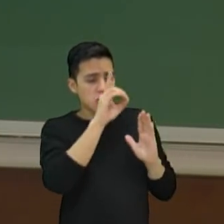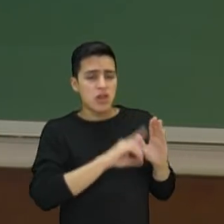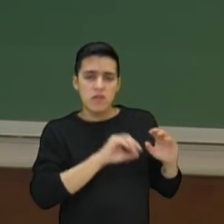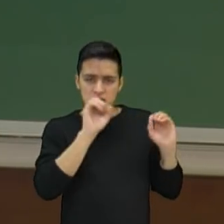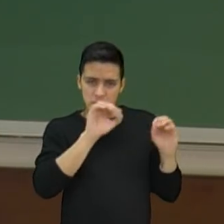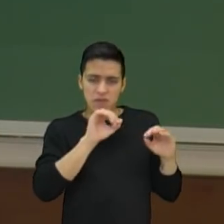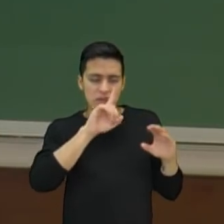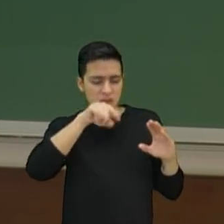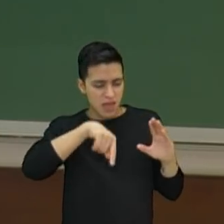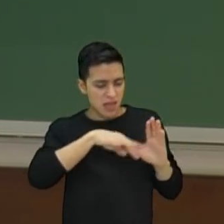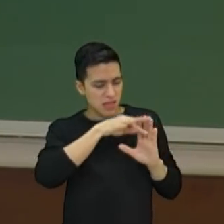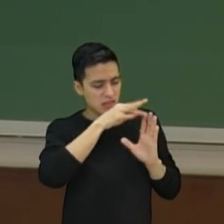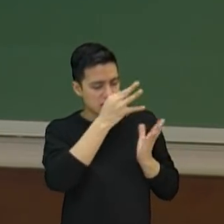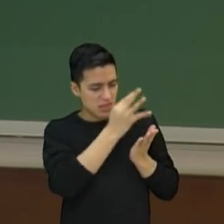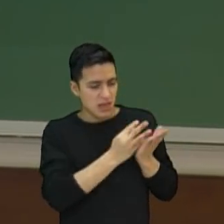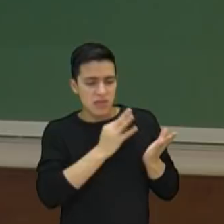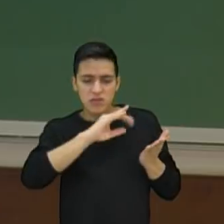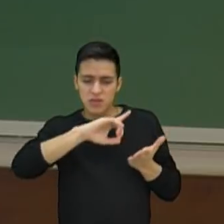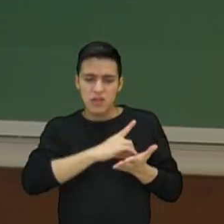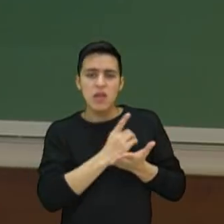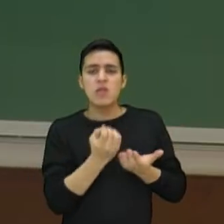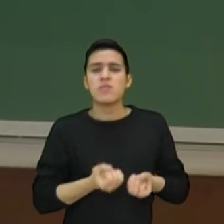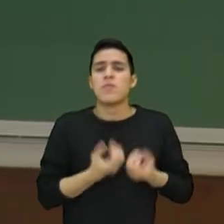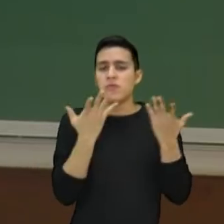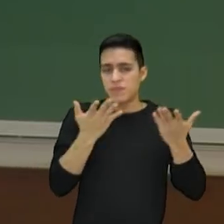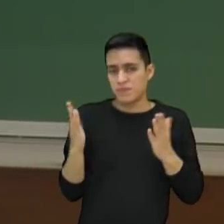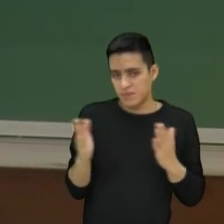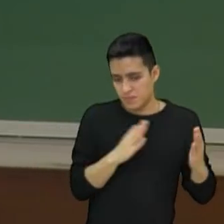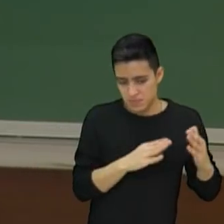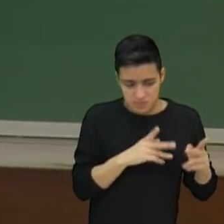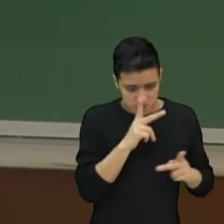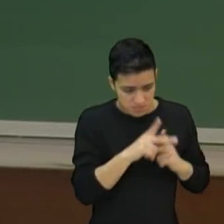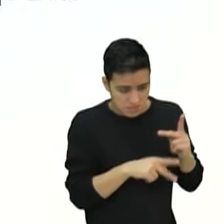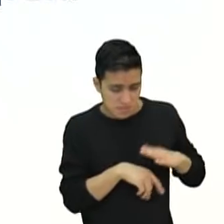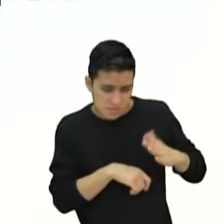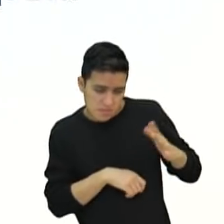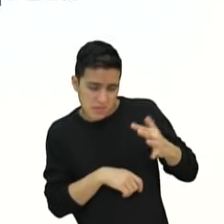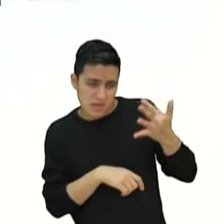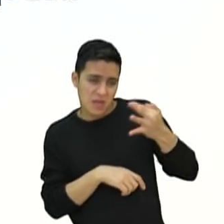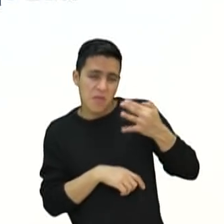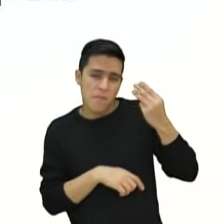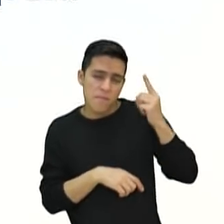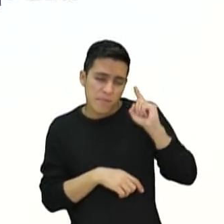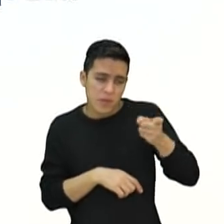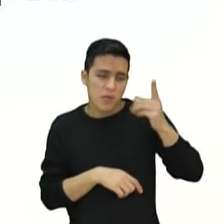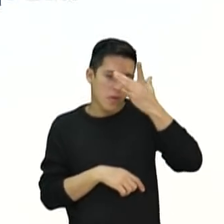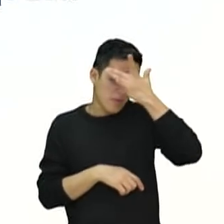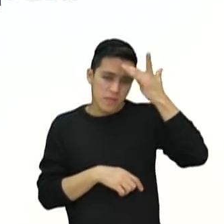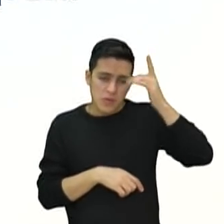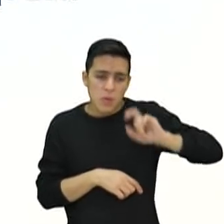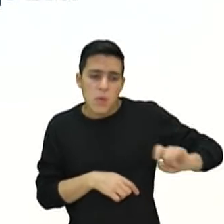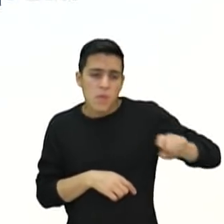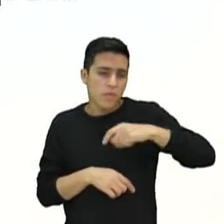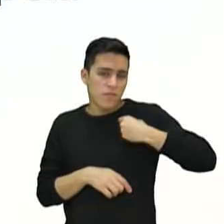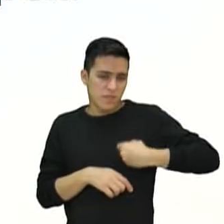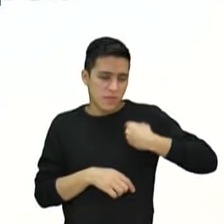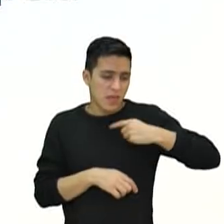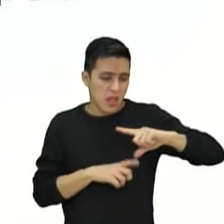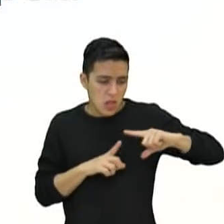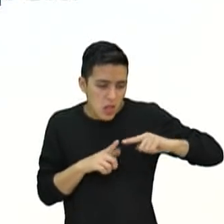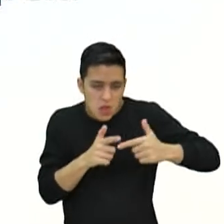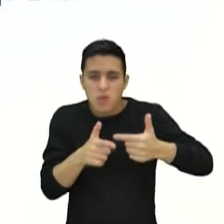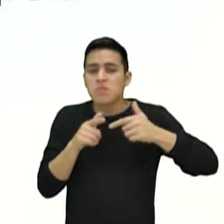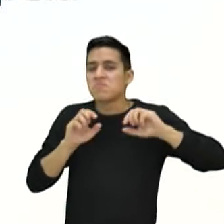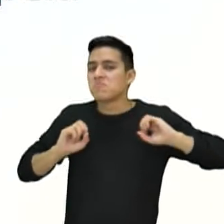Texto dissertativo expositivo. Com uma população de aproximadamente 14 mil habitantes, os mundurucus lutam fortemente